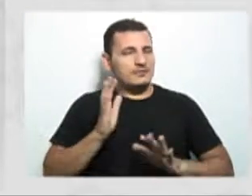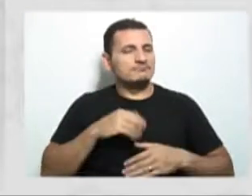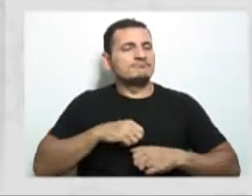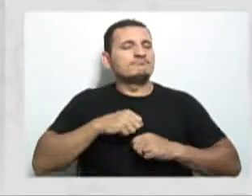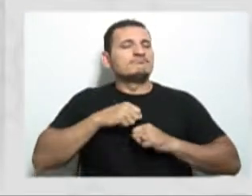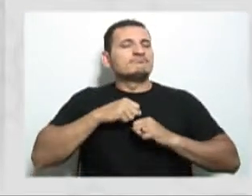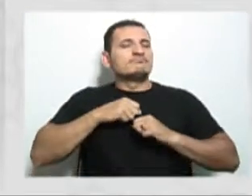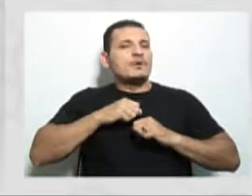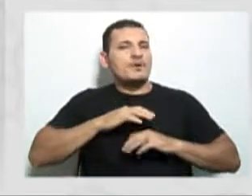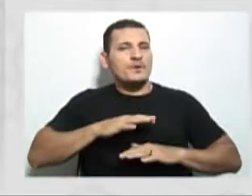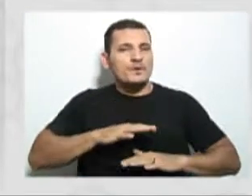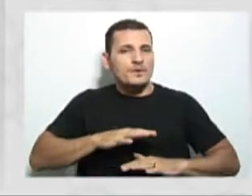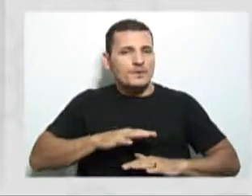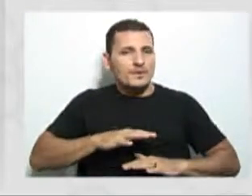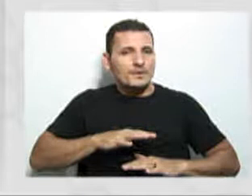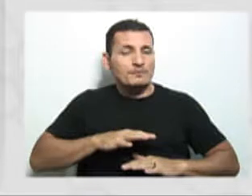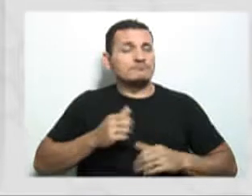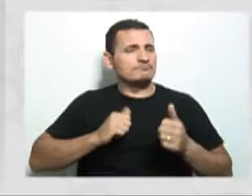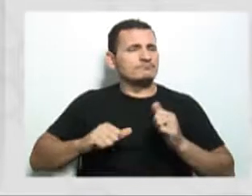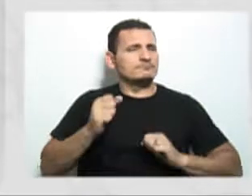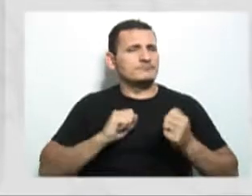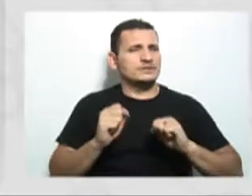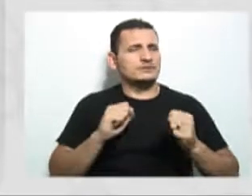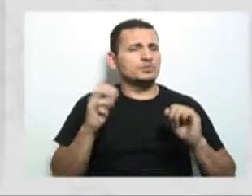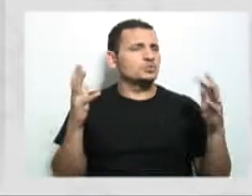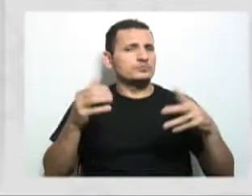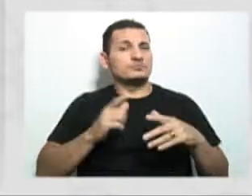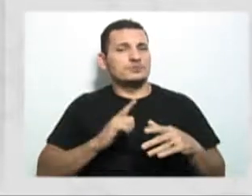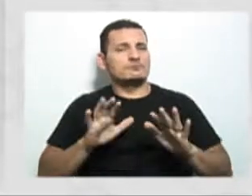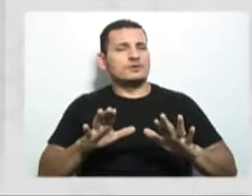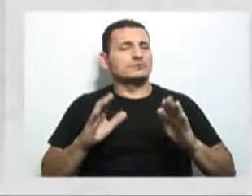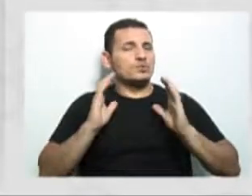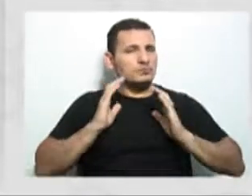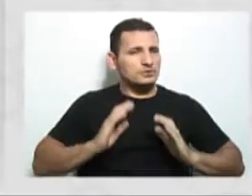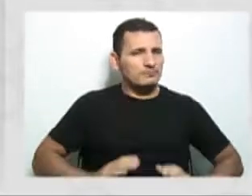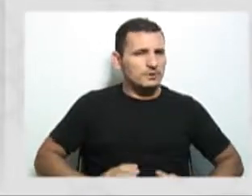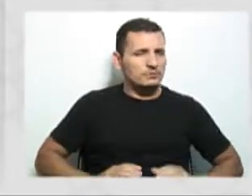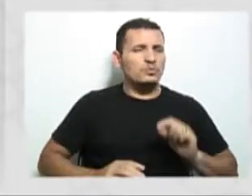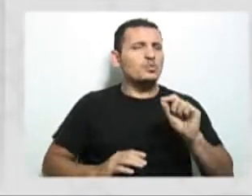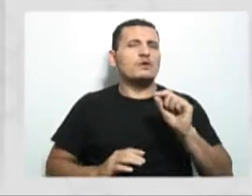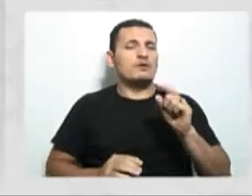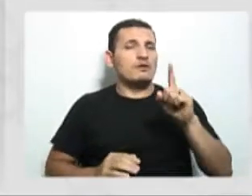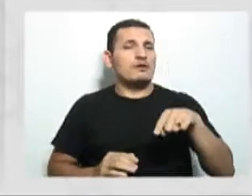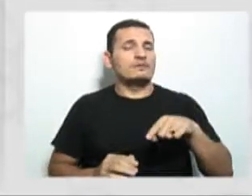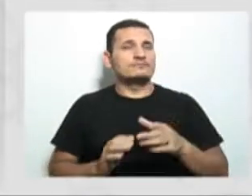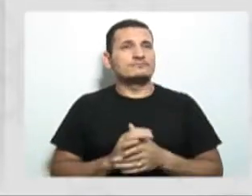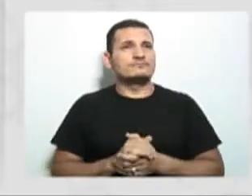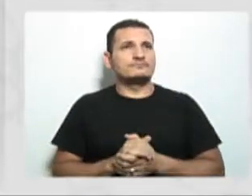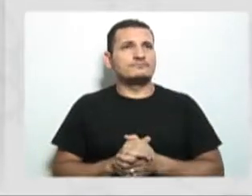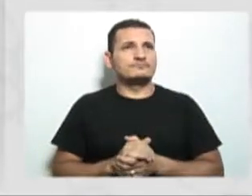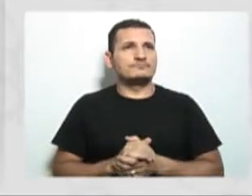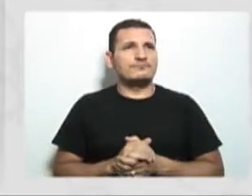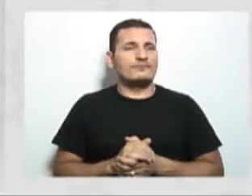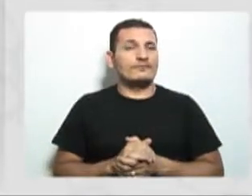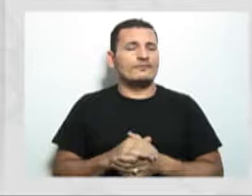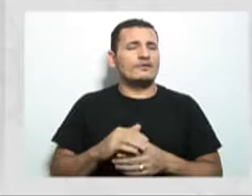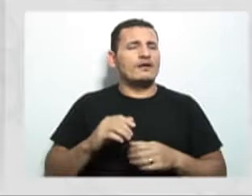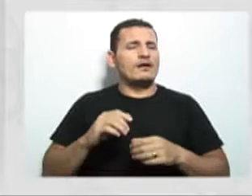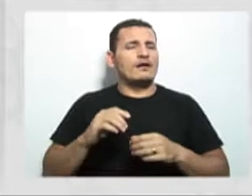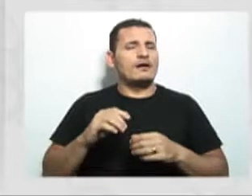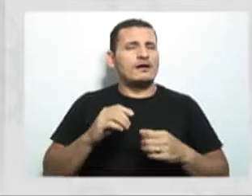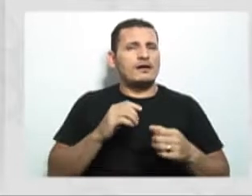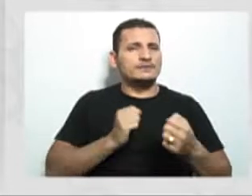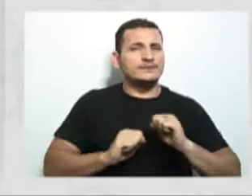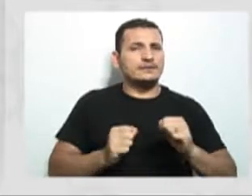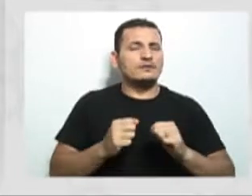coisa que todo mundo tem, mas o comportamento necessário relacionado à ansiedade é não deixar ela comandar